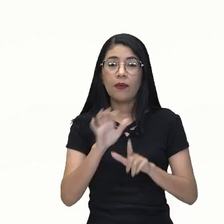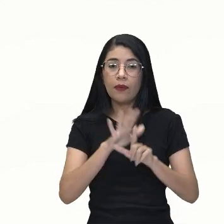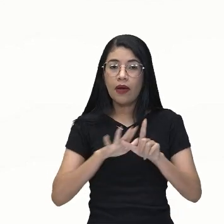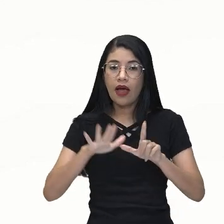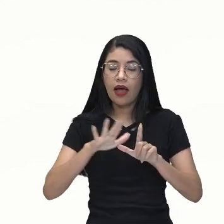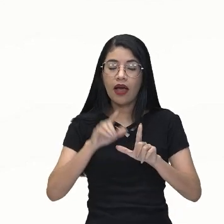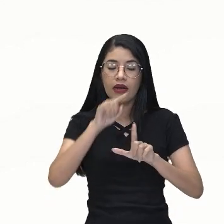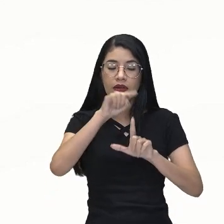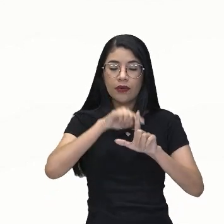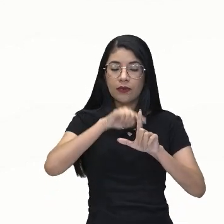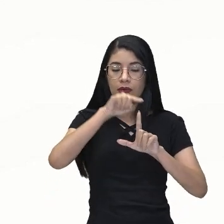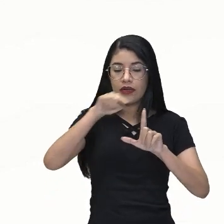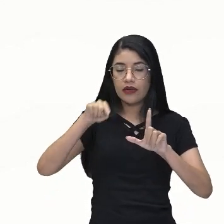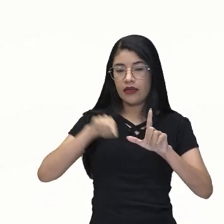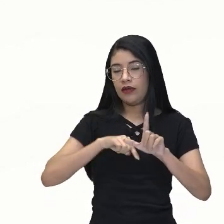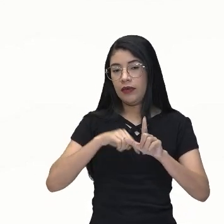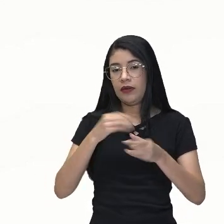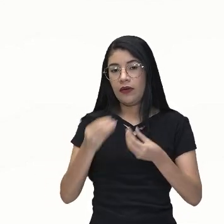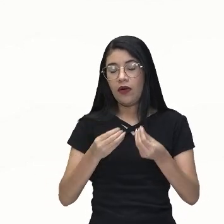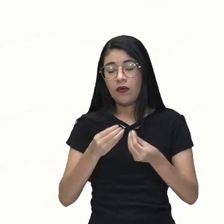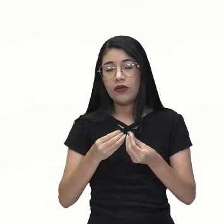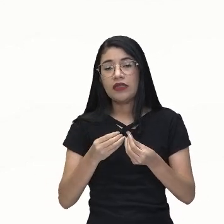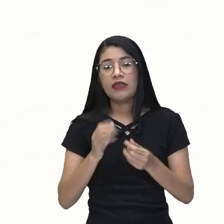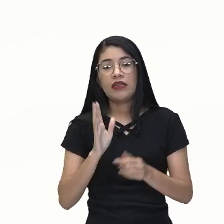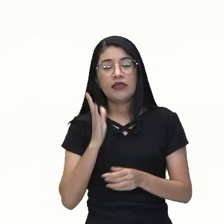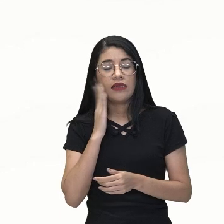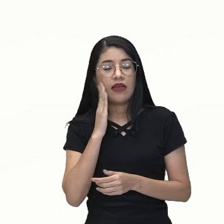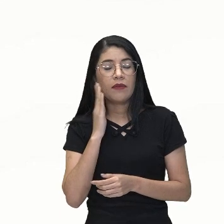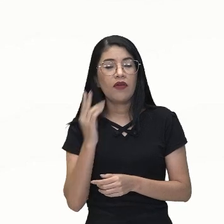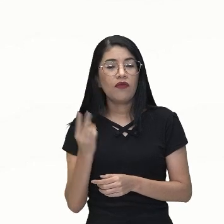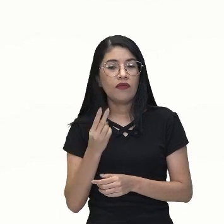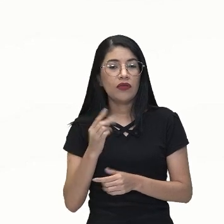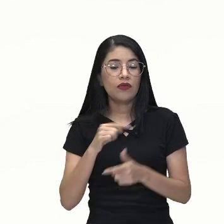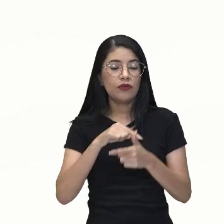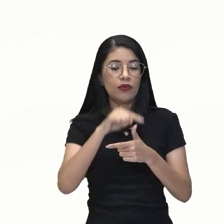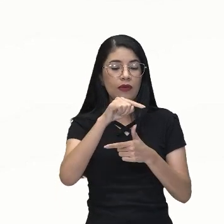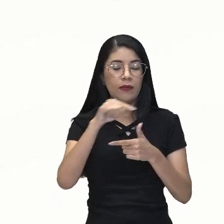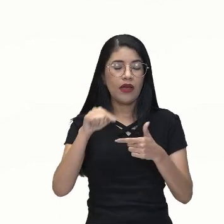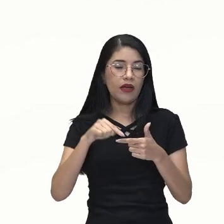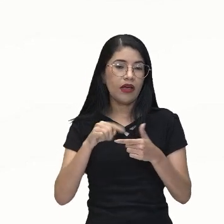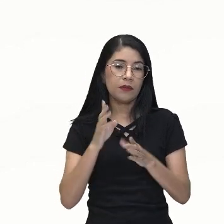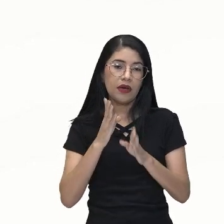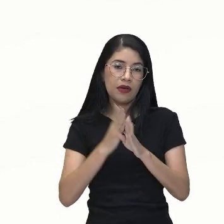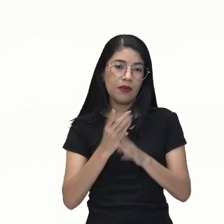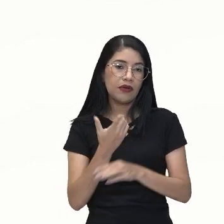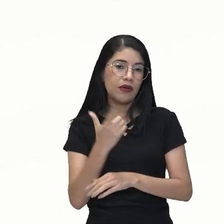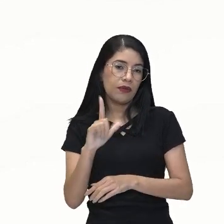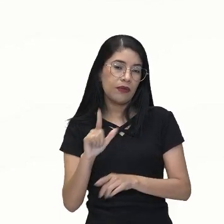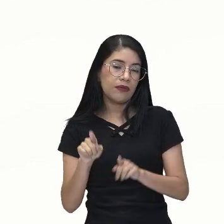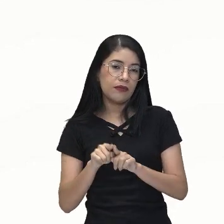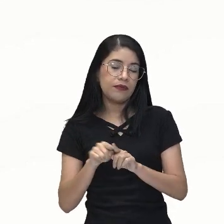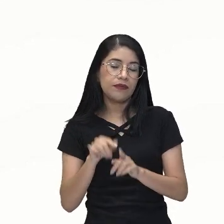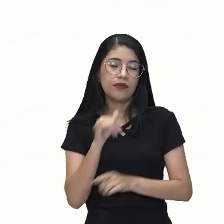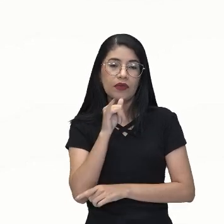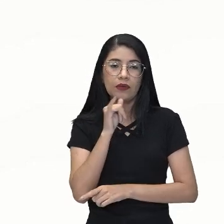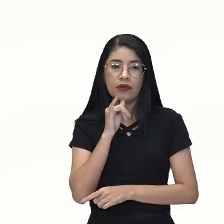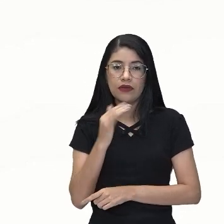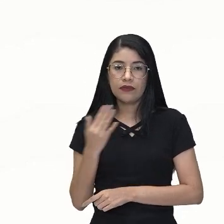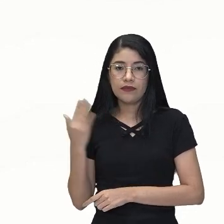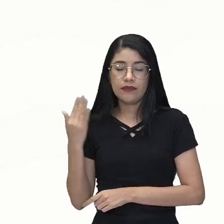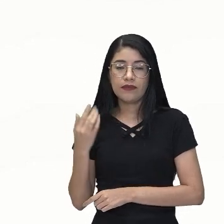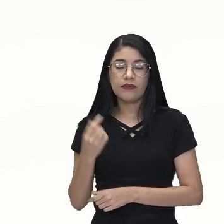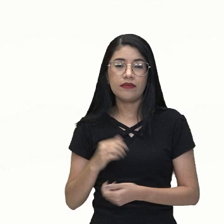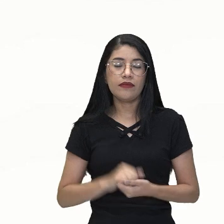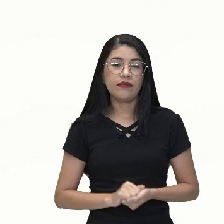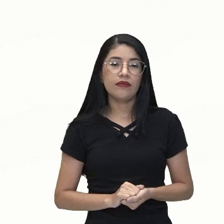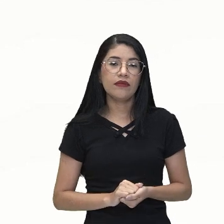perímetro de um quadrado, basta você conhecer o valor de um dos lados. Olha só, temos agora aqui um exemplo